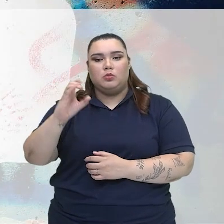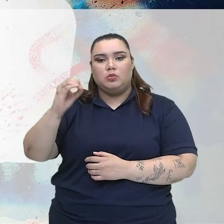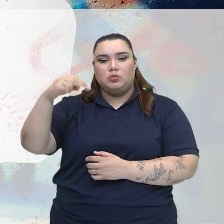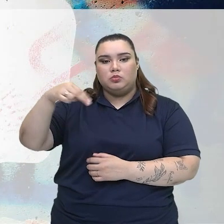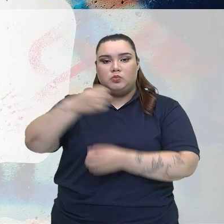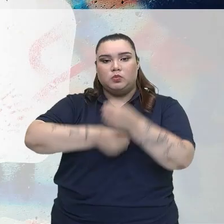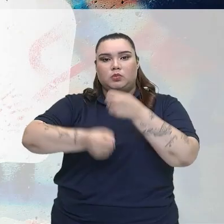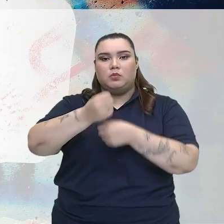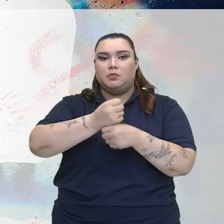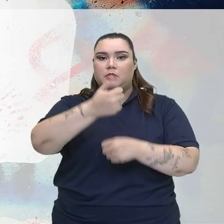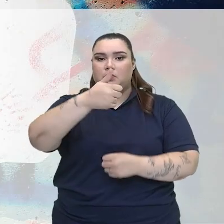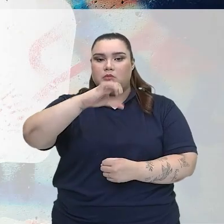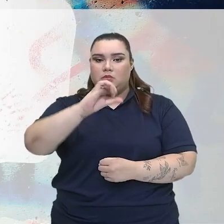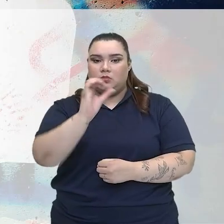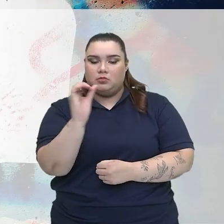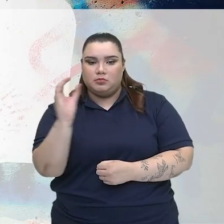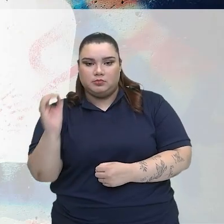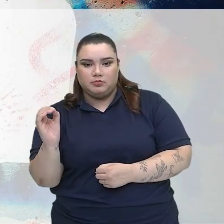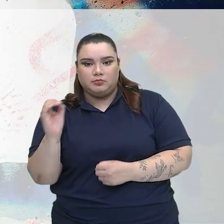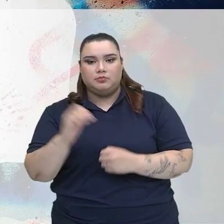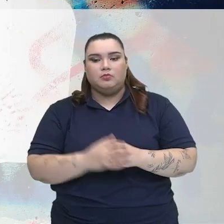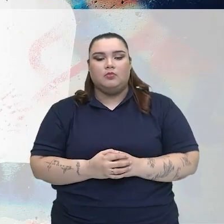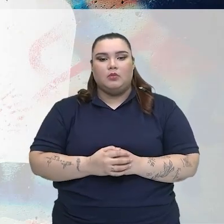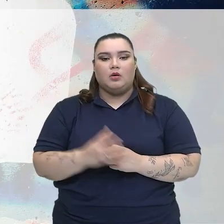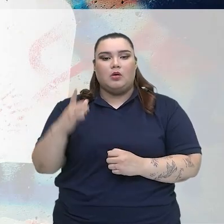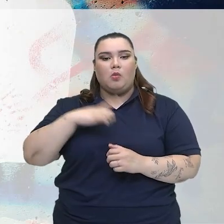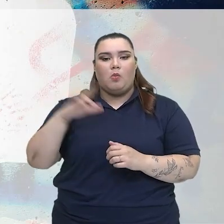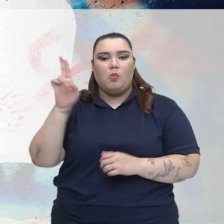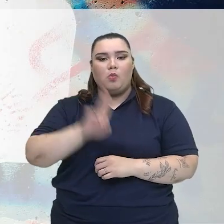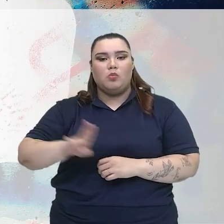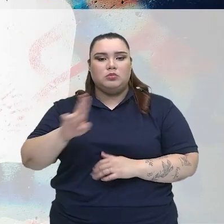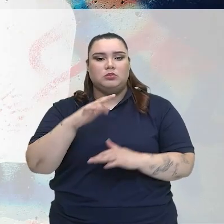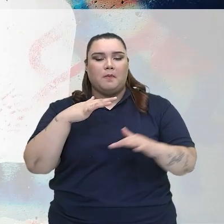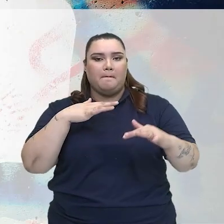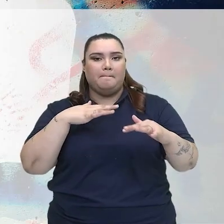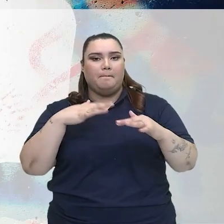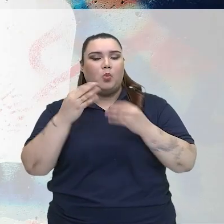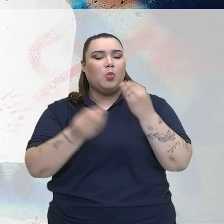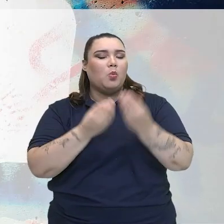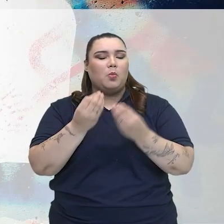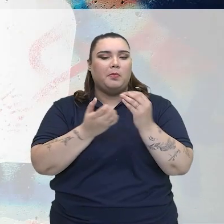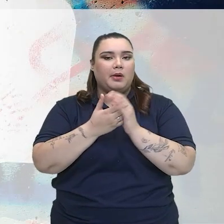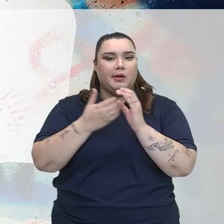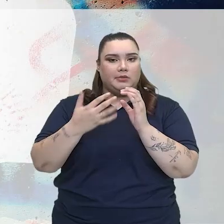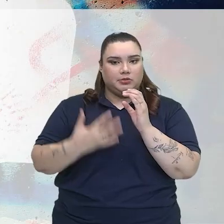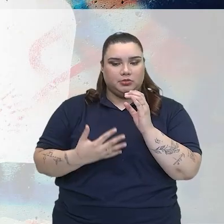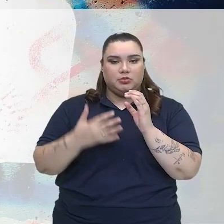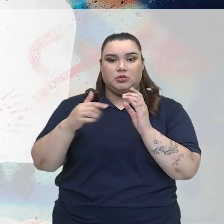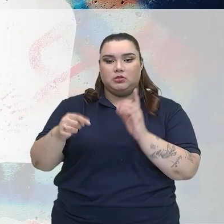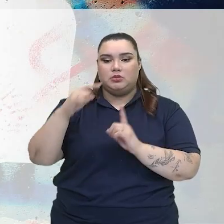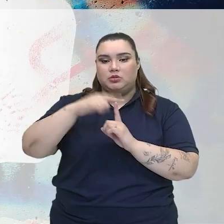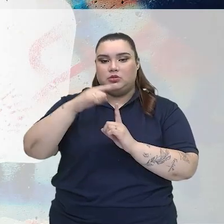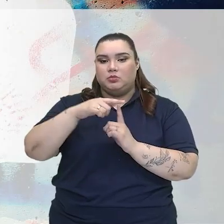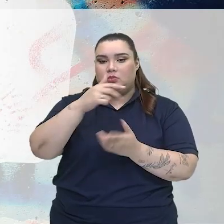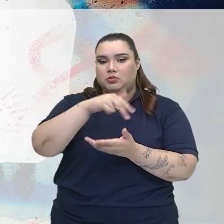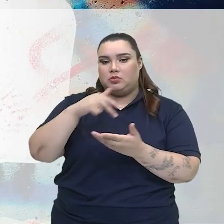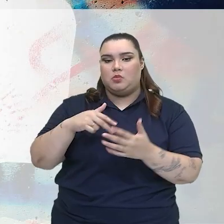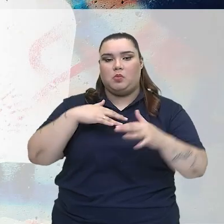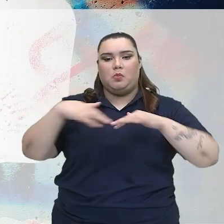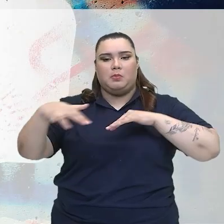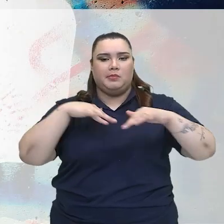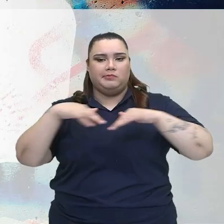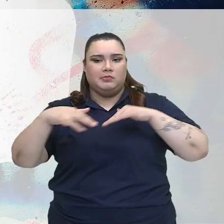anos de 1960, e ele utiliza, olha aí como é que se caracteriza esse estilo de dança,